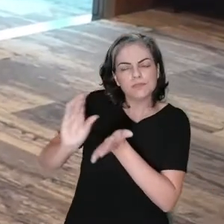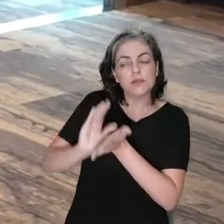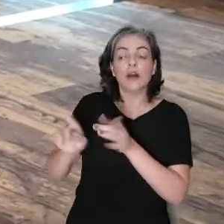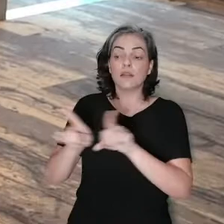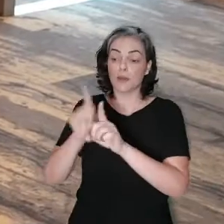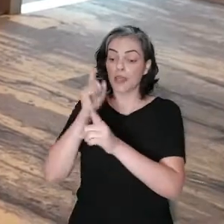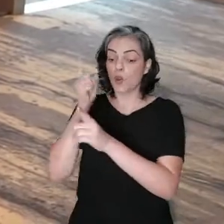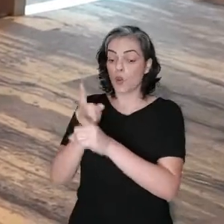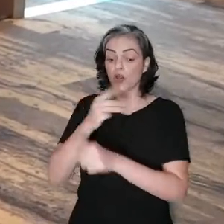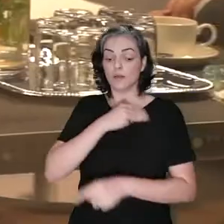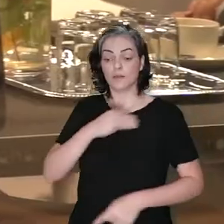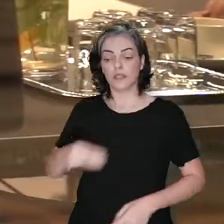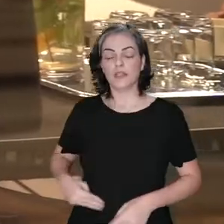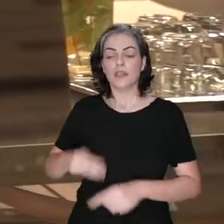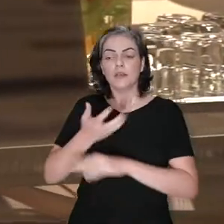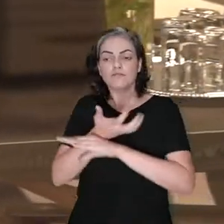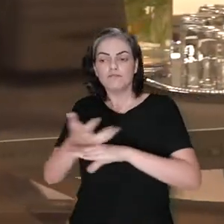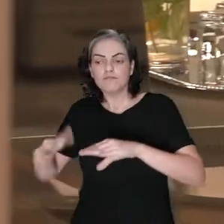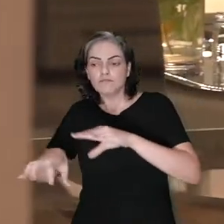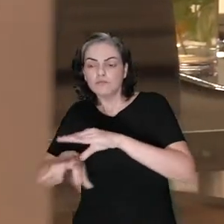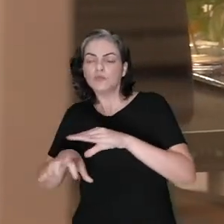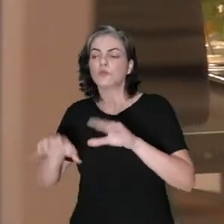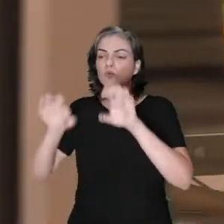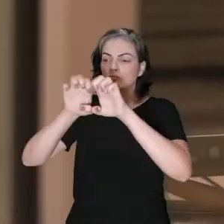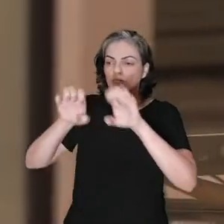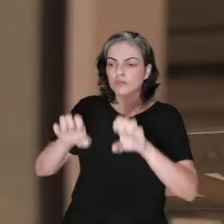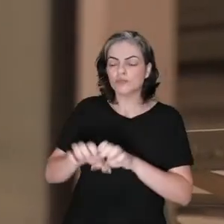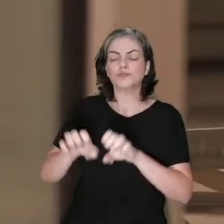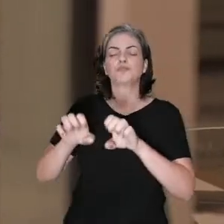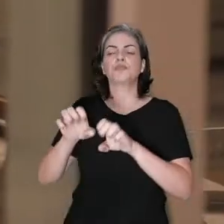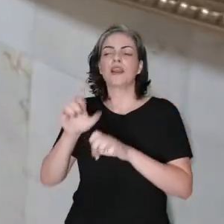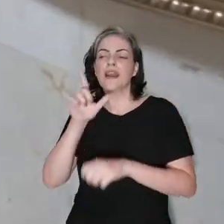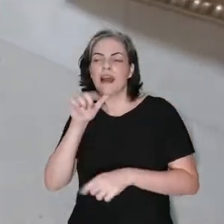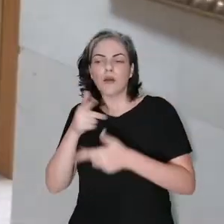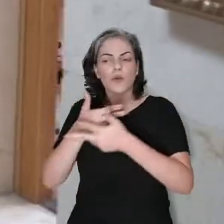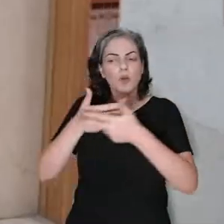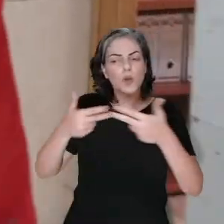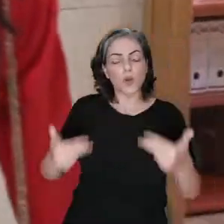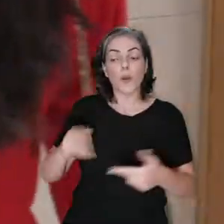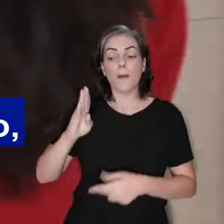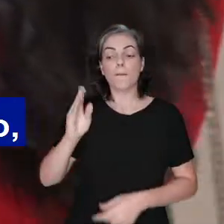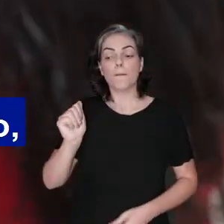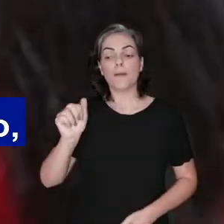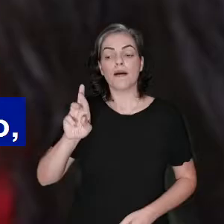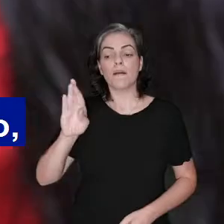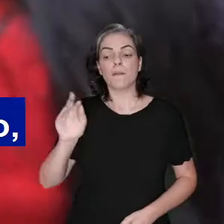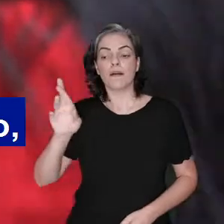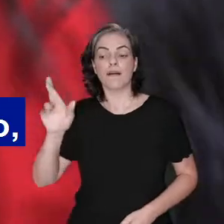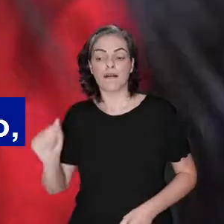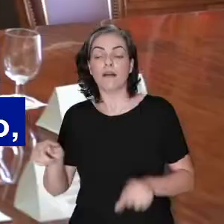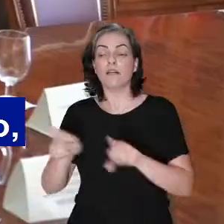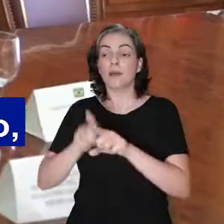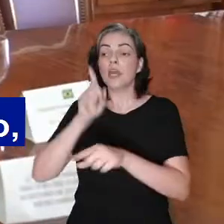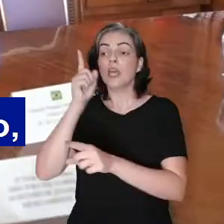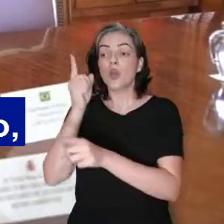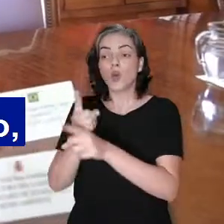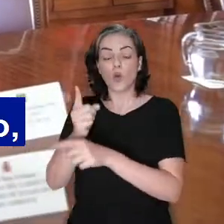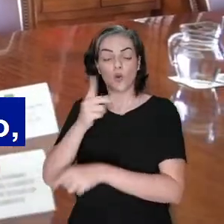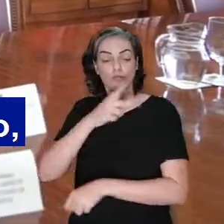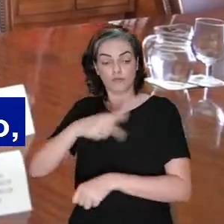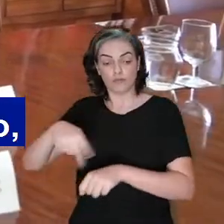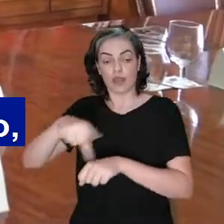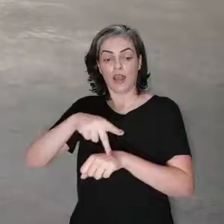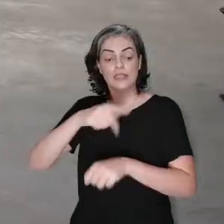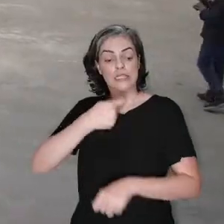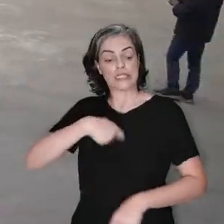com a ministra de Infraestrutura e Gestão Hídrica dos Países Baixos, Bárbara Visser. E na Espanha, mais uma série de reuniões com representantes